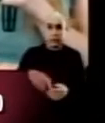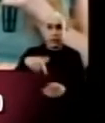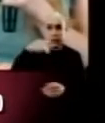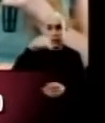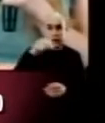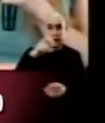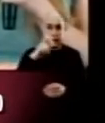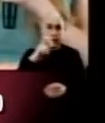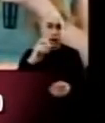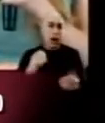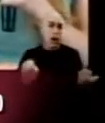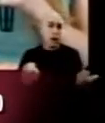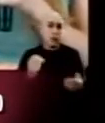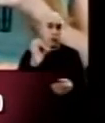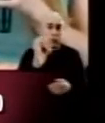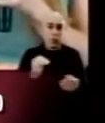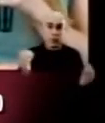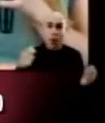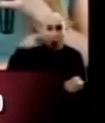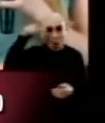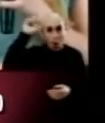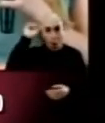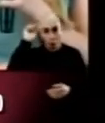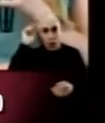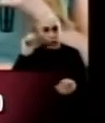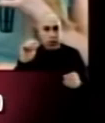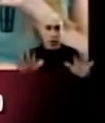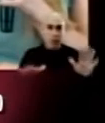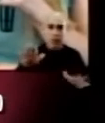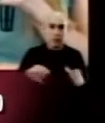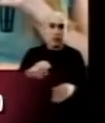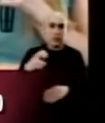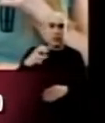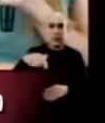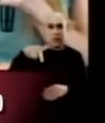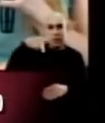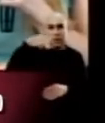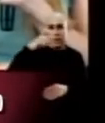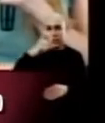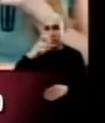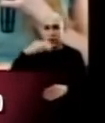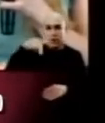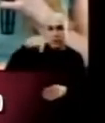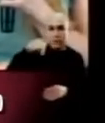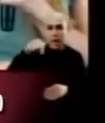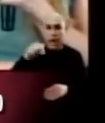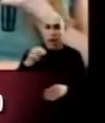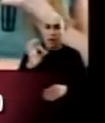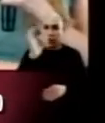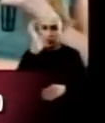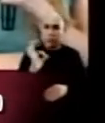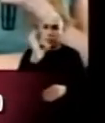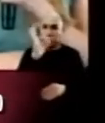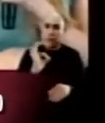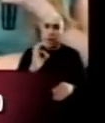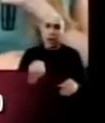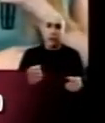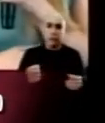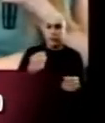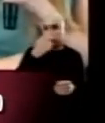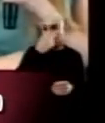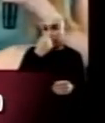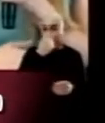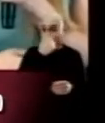53,47% de ocupação. E na data de ontem, nós estávamos com 57,10% de ocupação. Estamos aí, então,